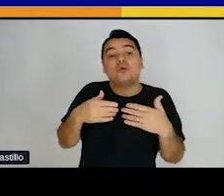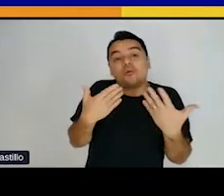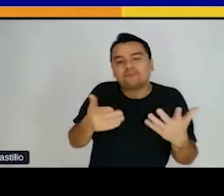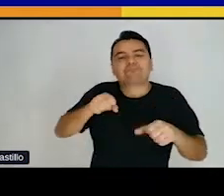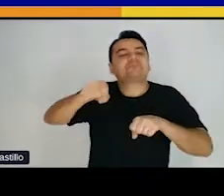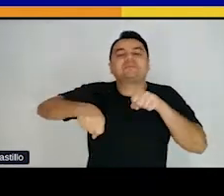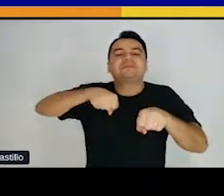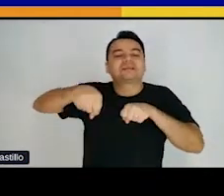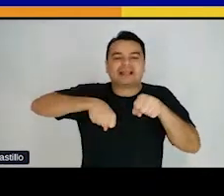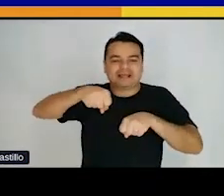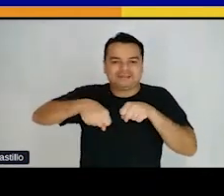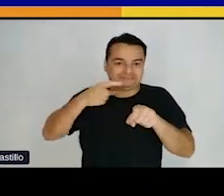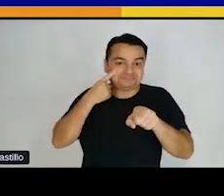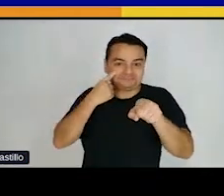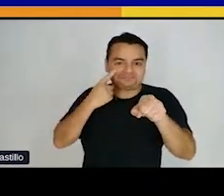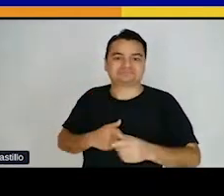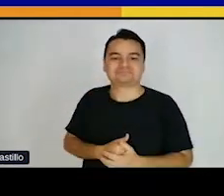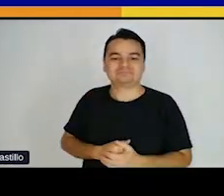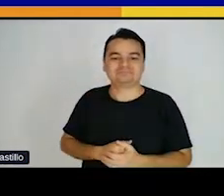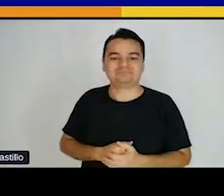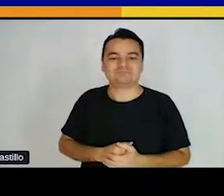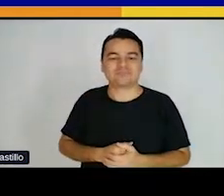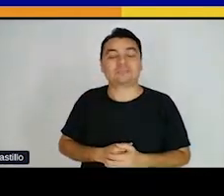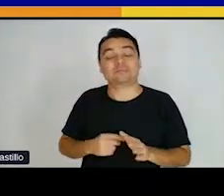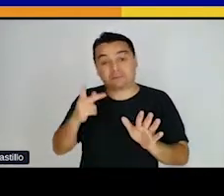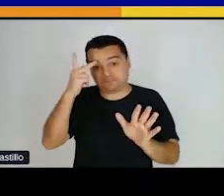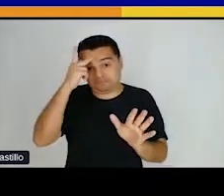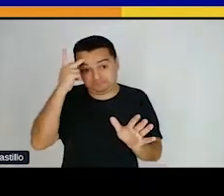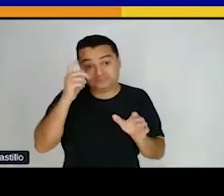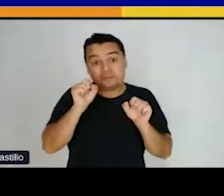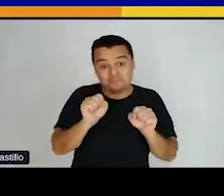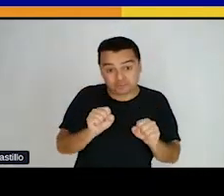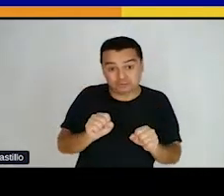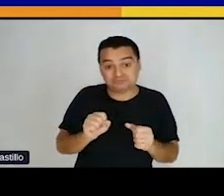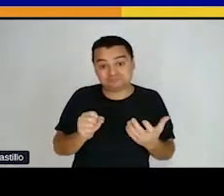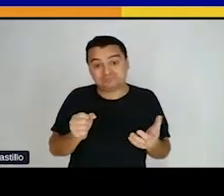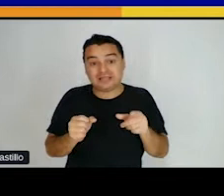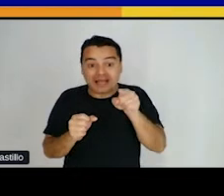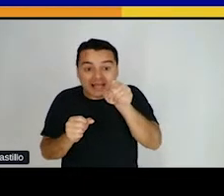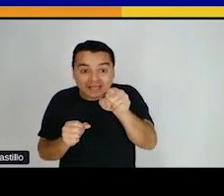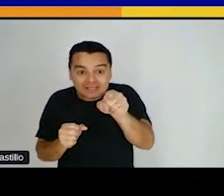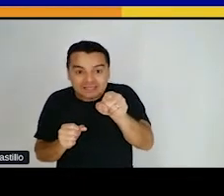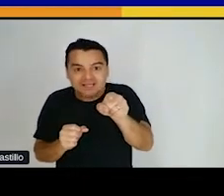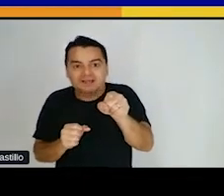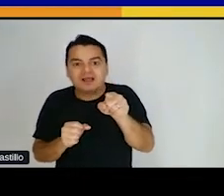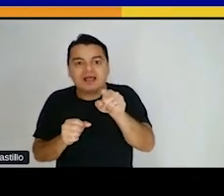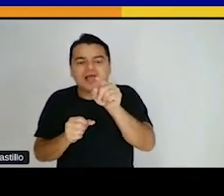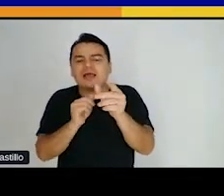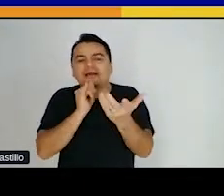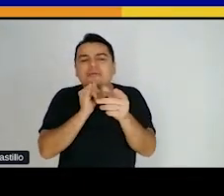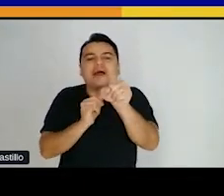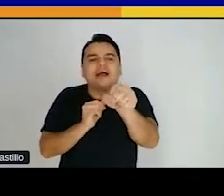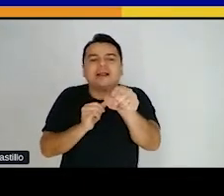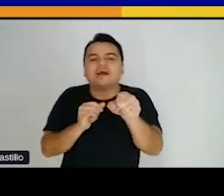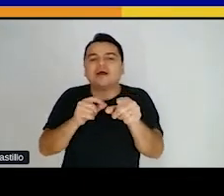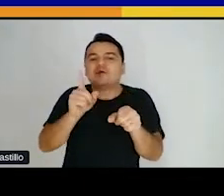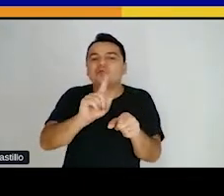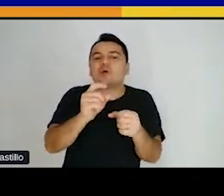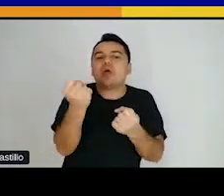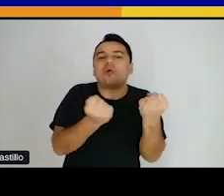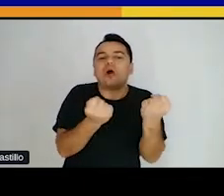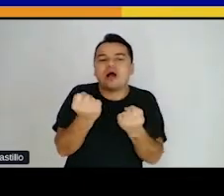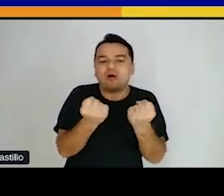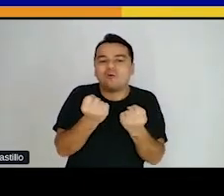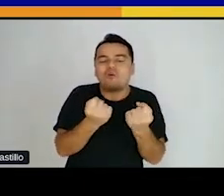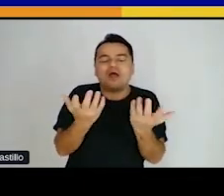por exemplo, ela pode chegar à conclusão de que aquilo ali não seria um carro, isso que está sendo exibido aí não seria um carro,